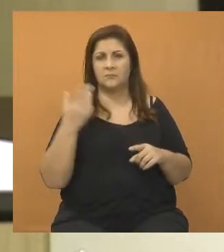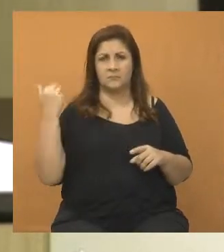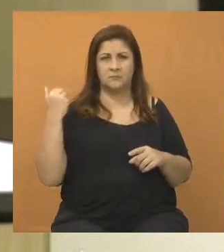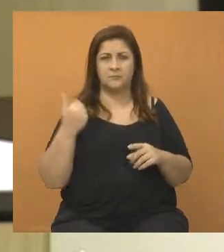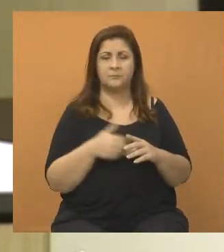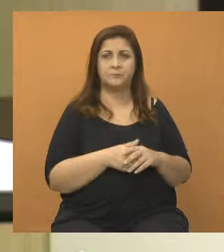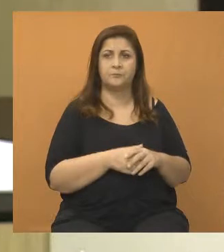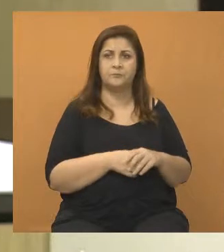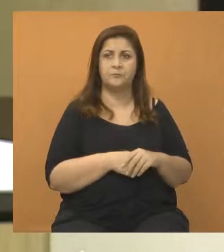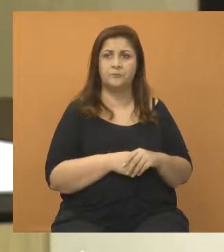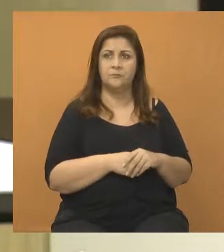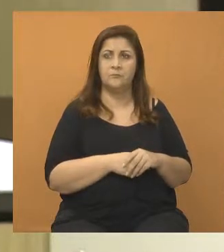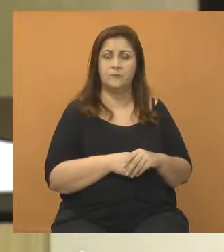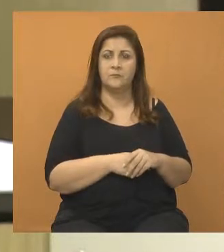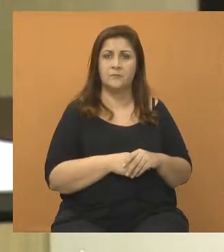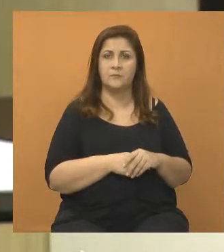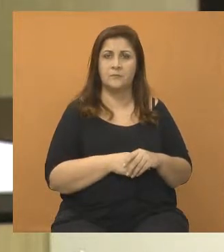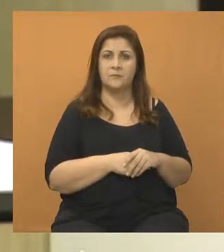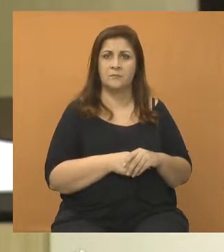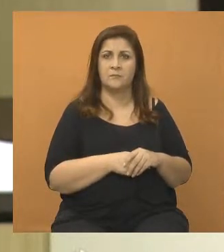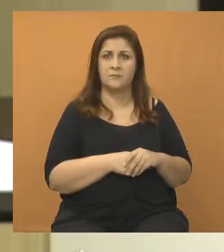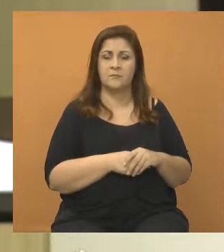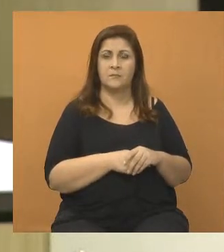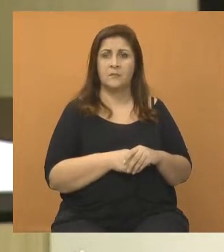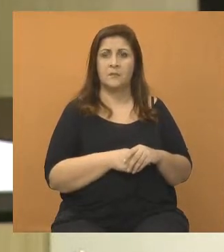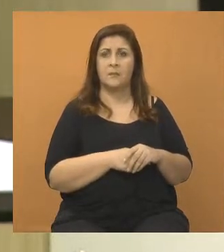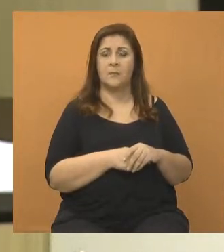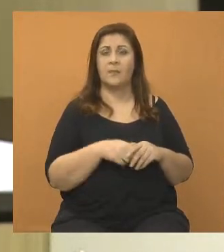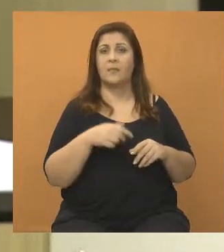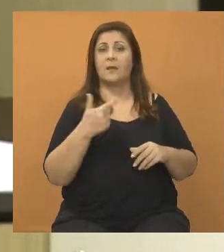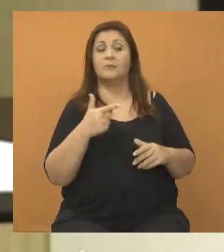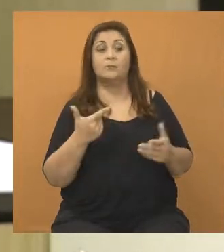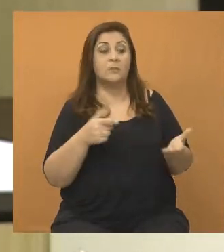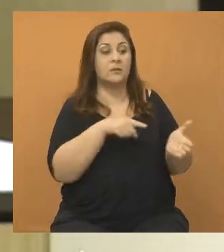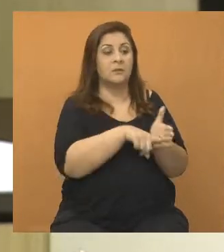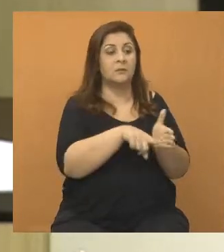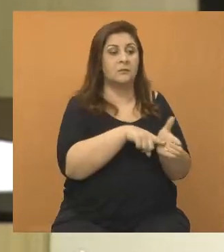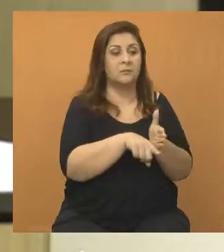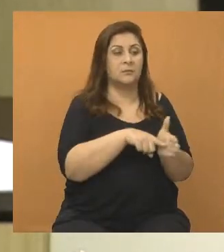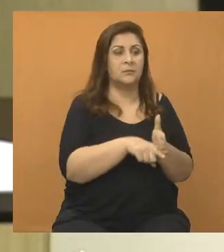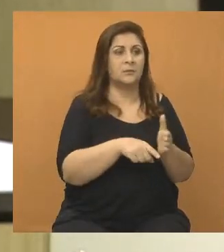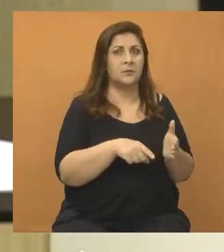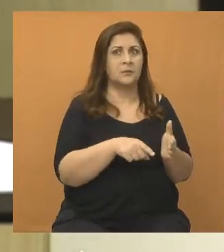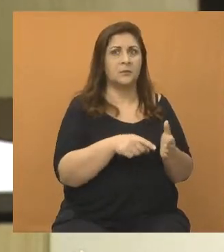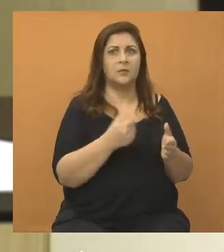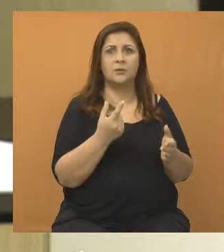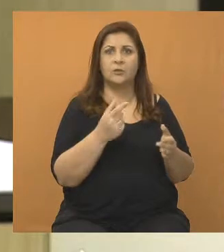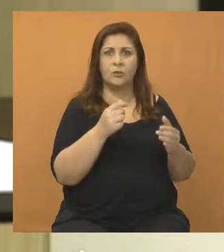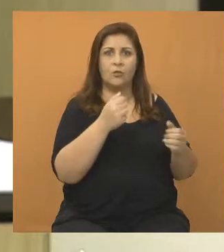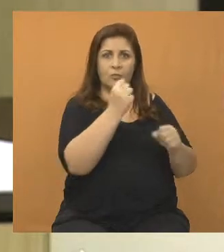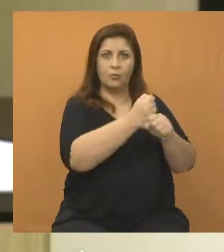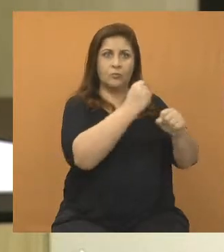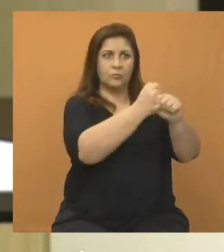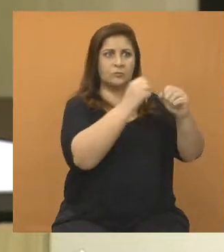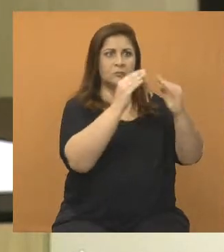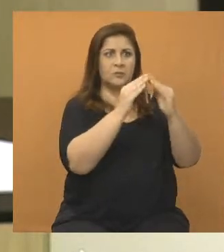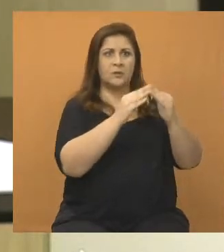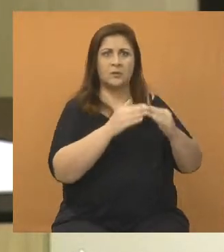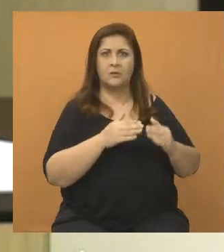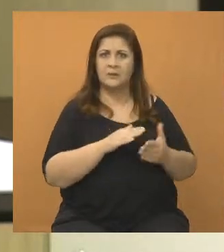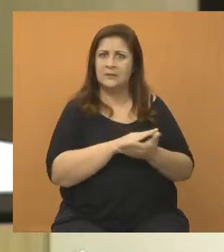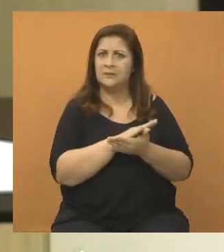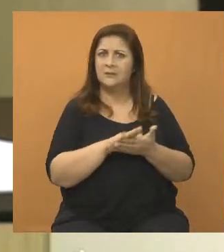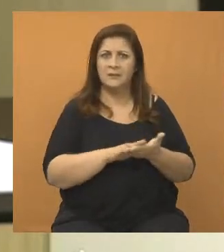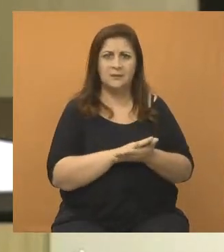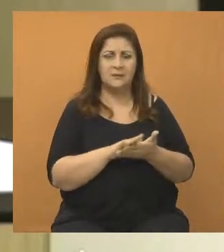ocasião, não se tem o levantamento que foi construído uma casa com esses quase R$ 2 milhões, e é